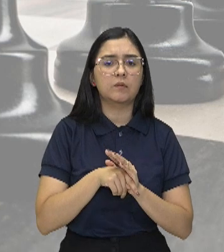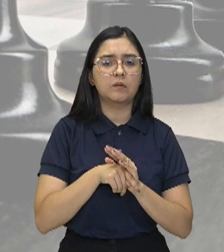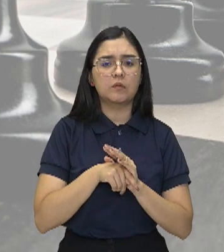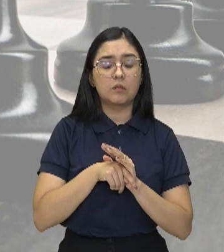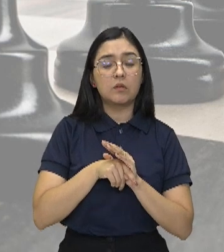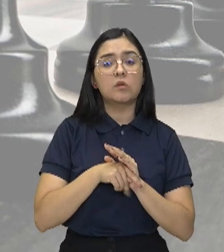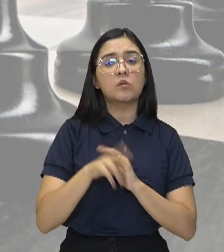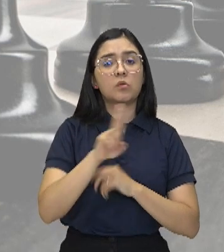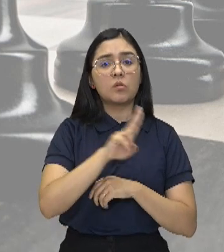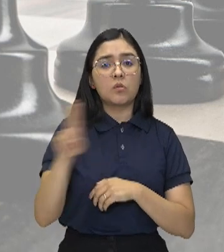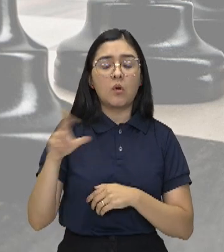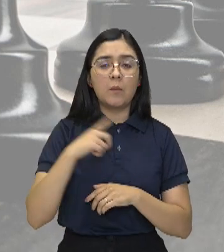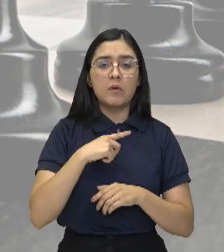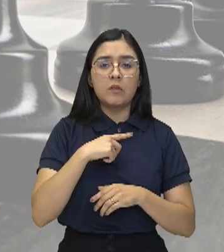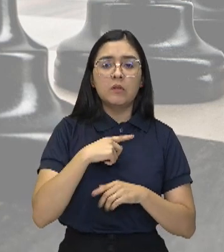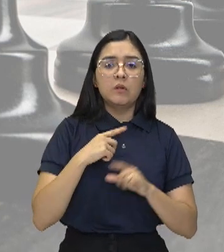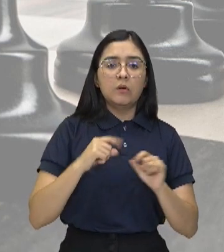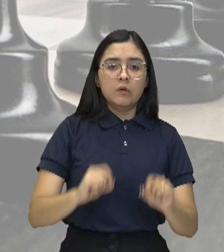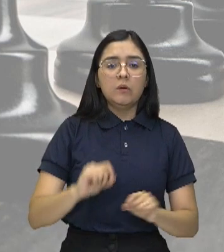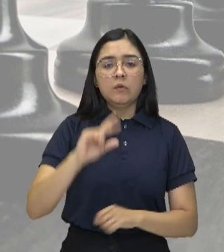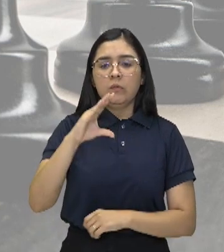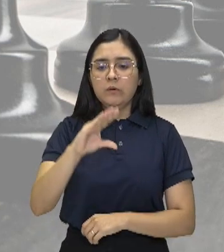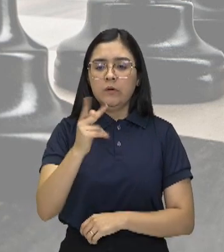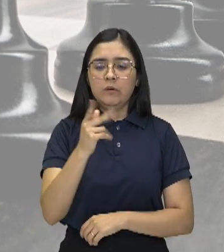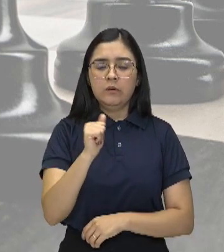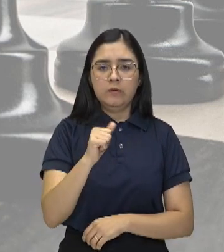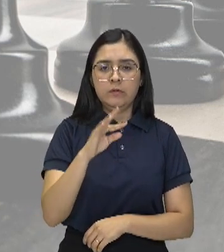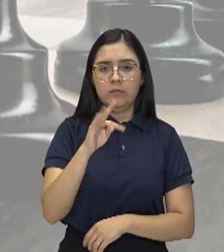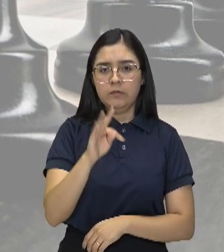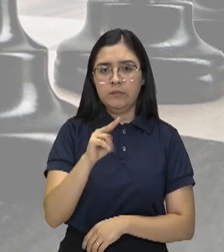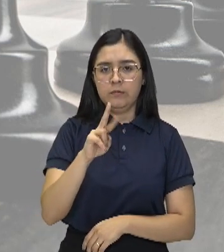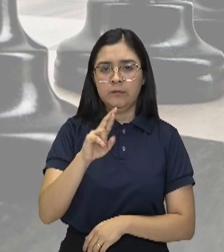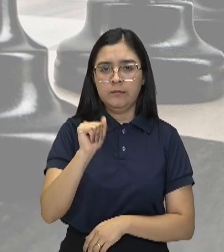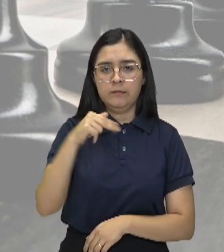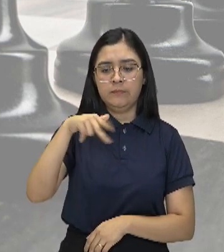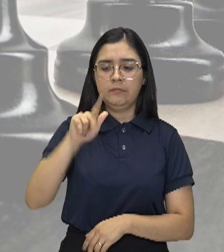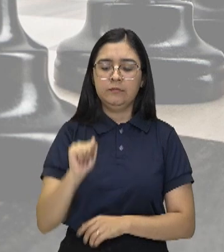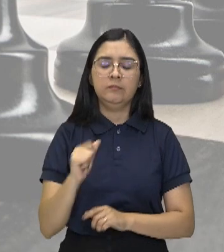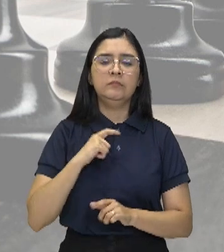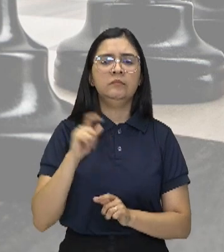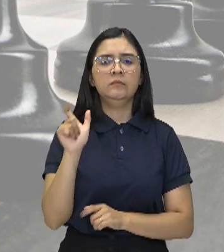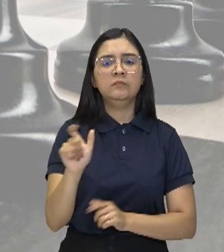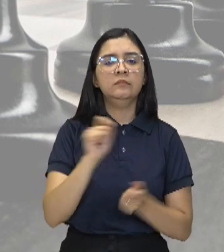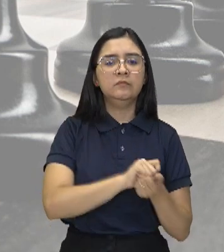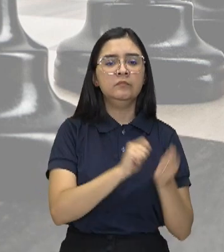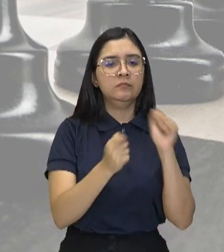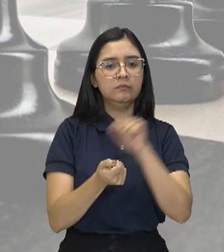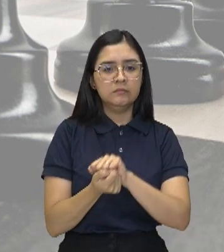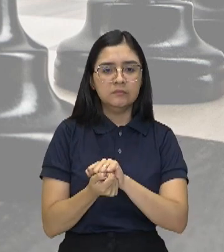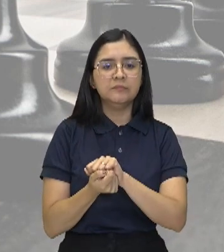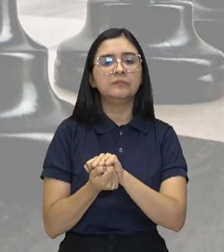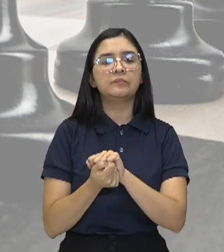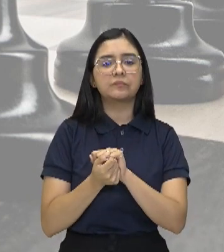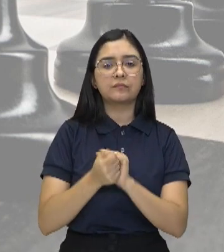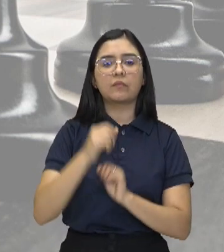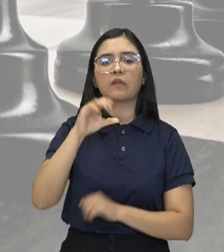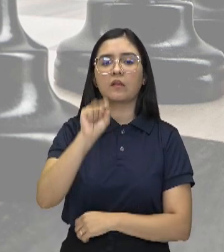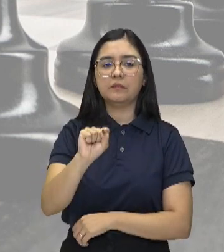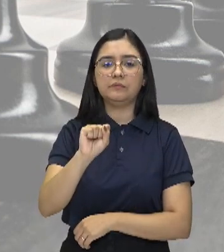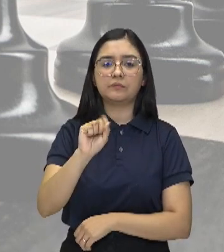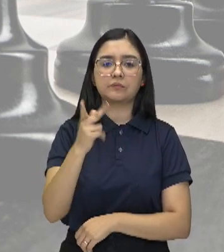do chaturanga. Aí o termo foi adaptado para o persa shatranj